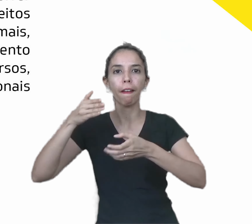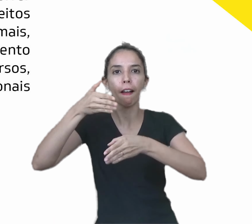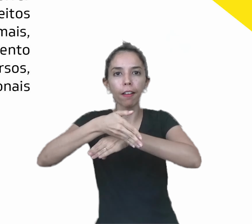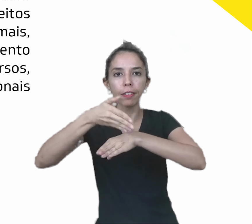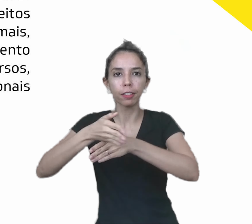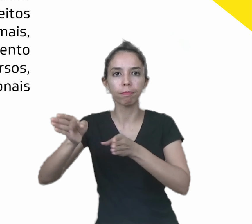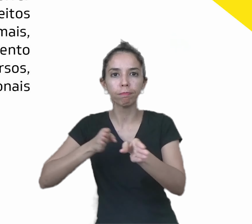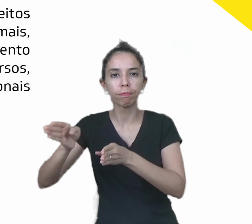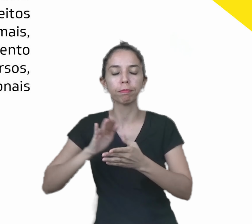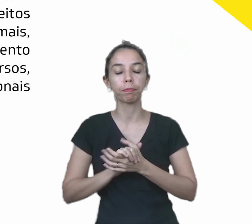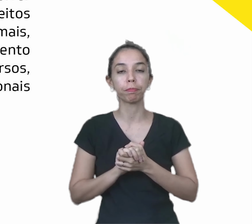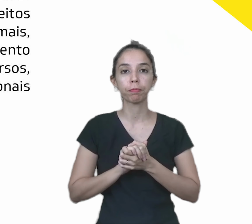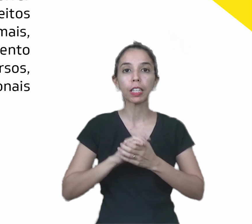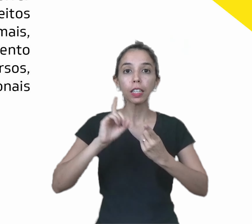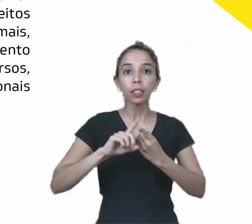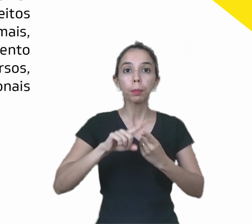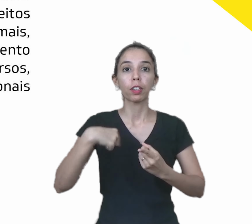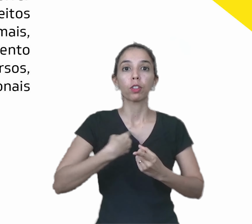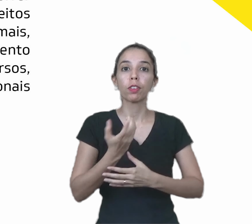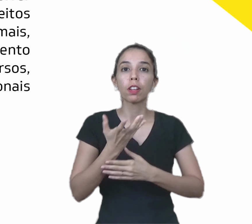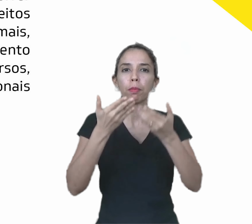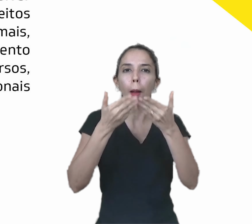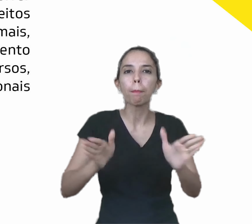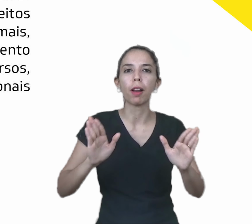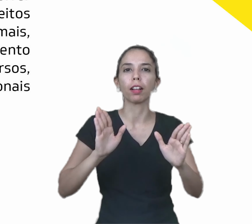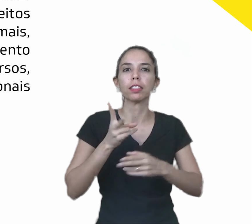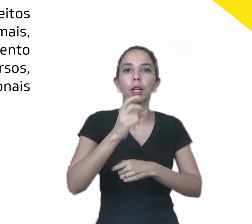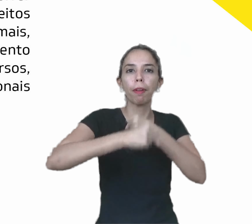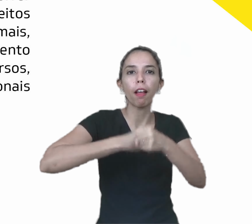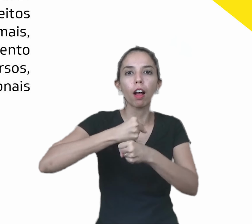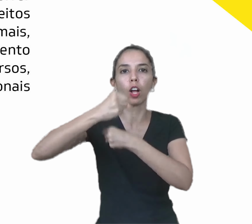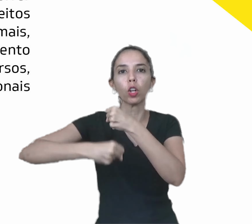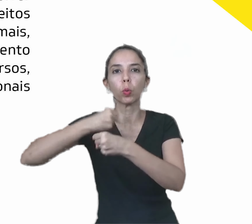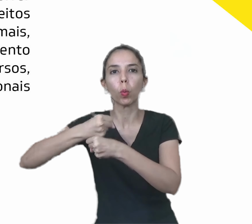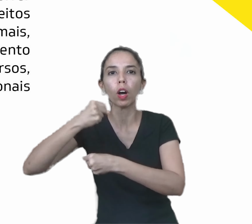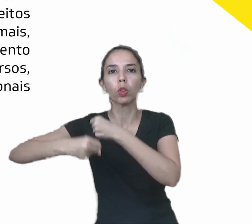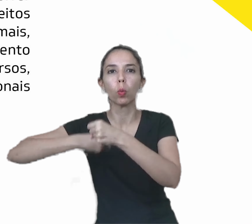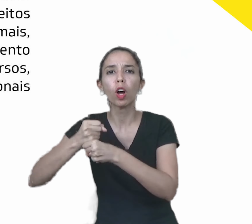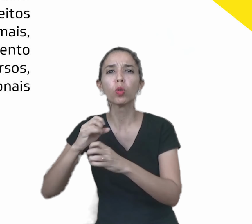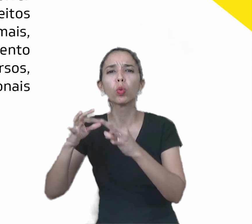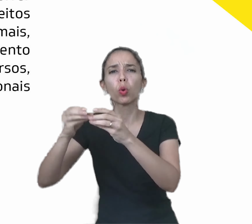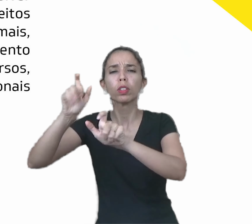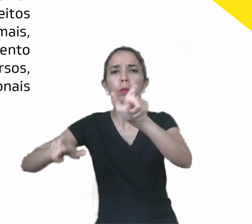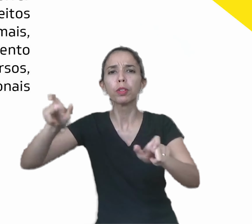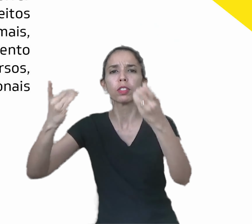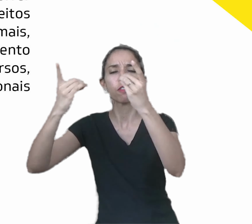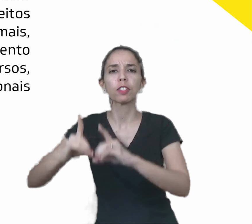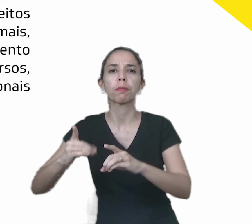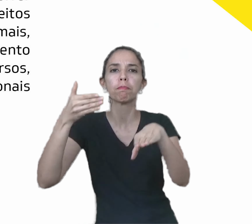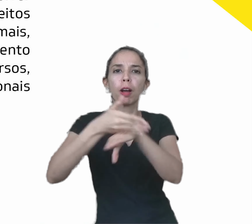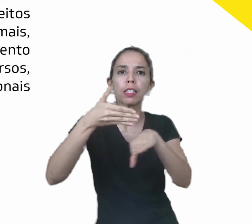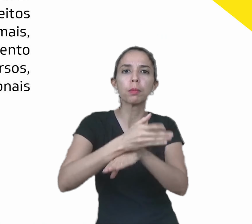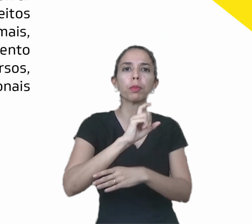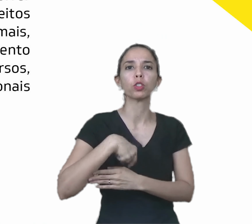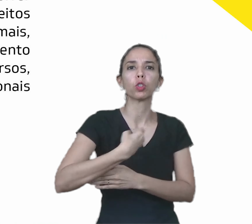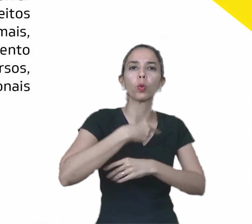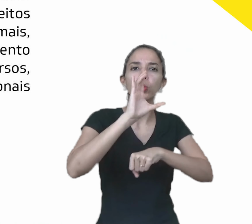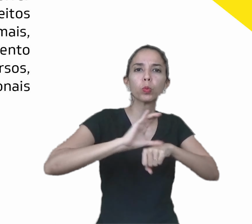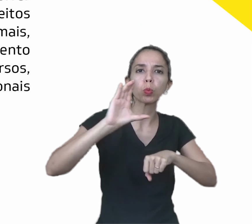humanos, da diversidade e do acesso. Ademais, pretendemos ampliar a cada ano o engajamento e